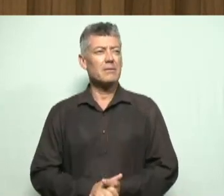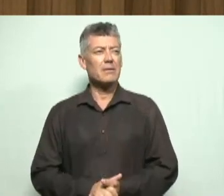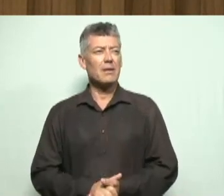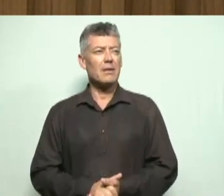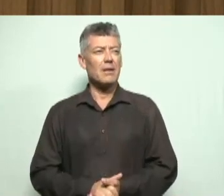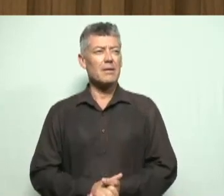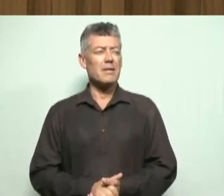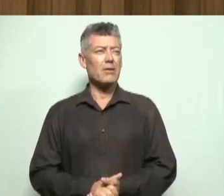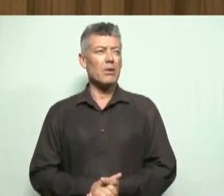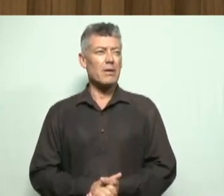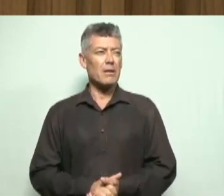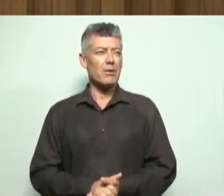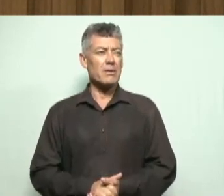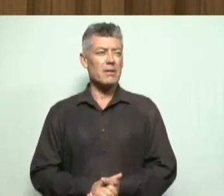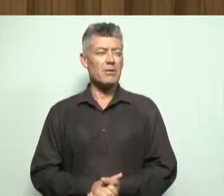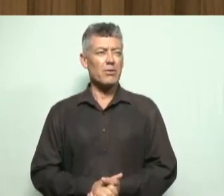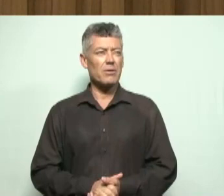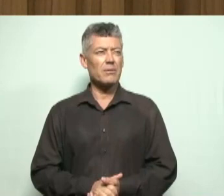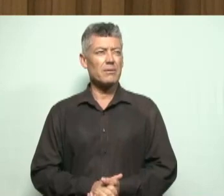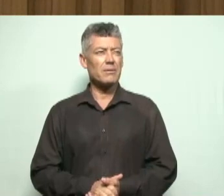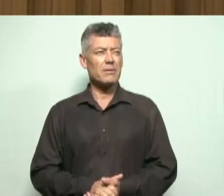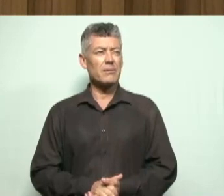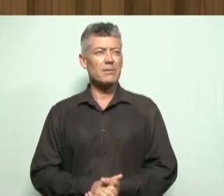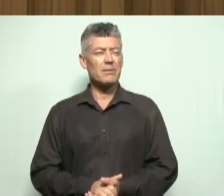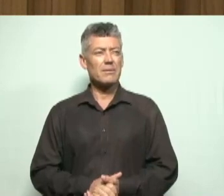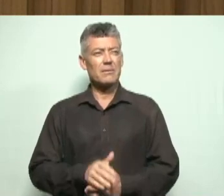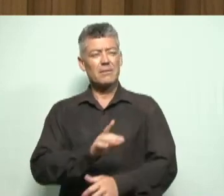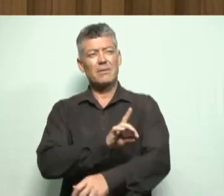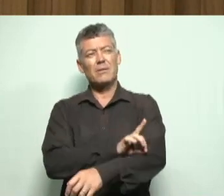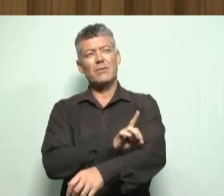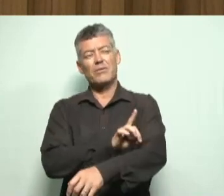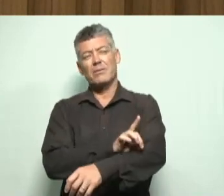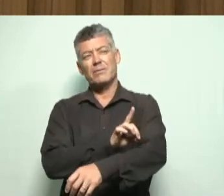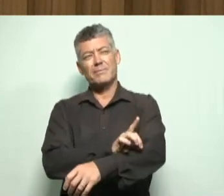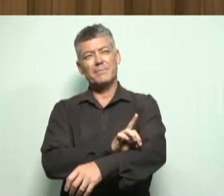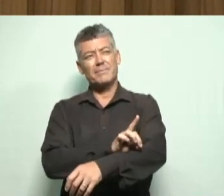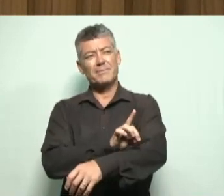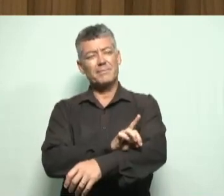Chagas Catarino. Daniel Valença.